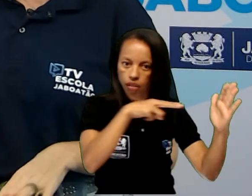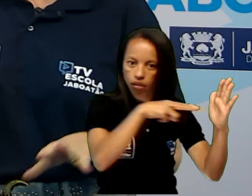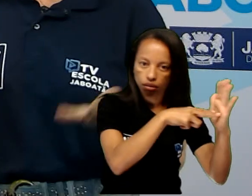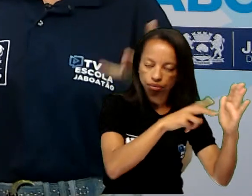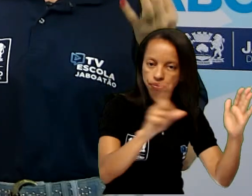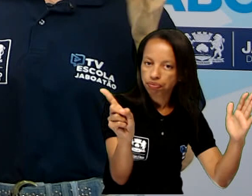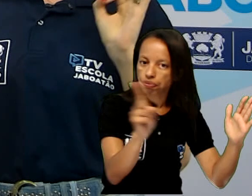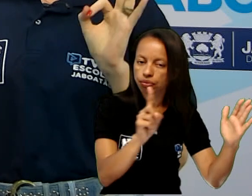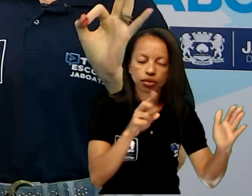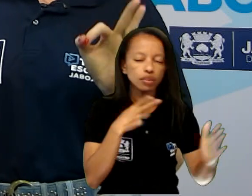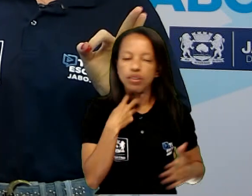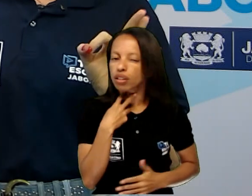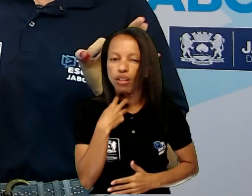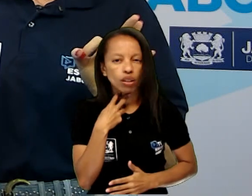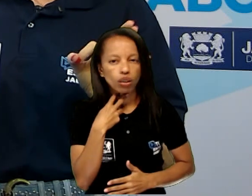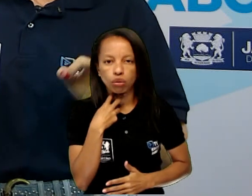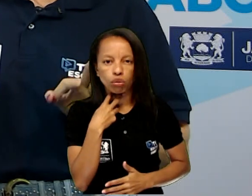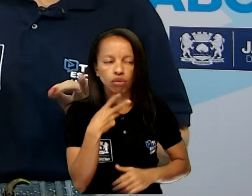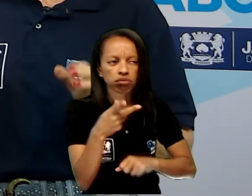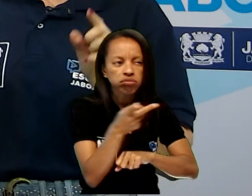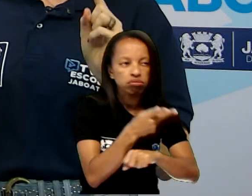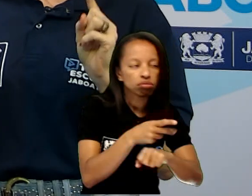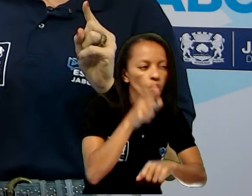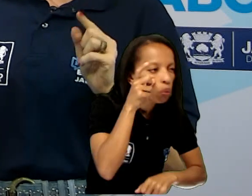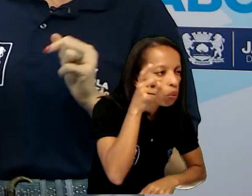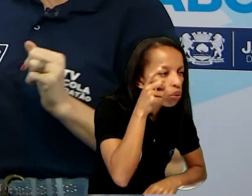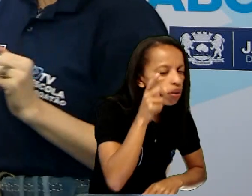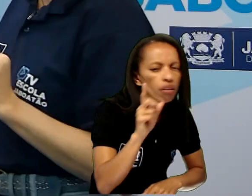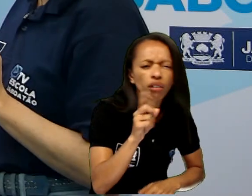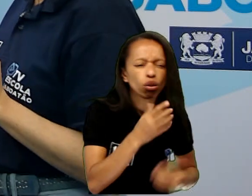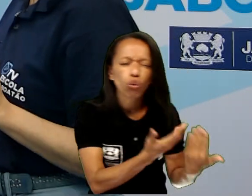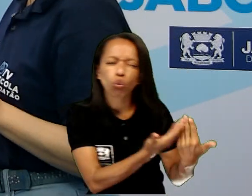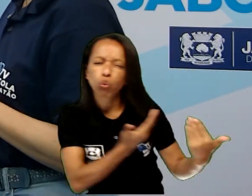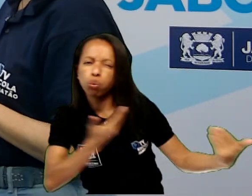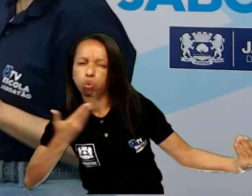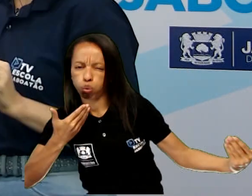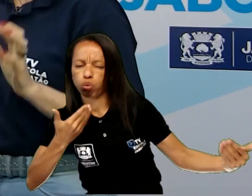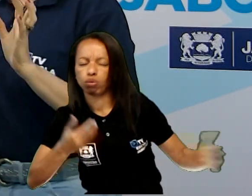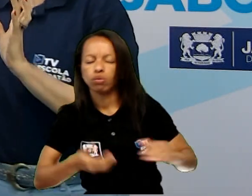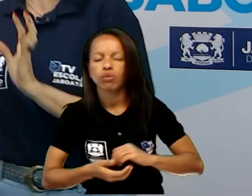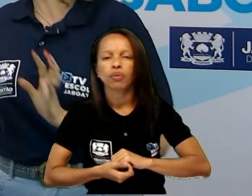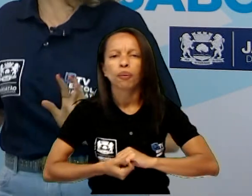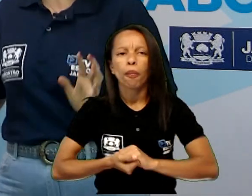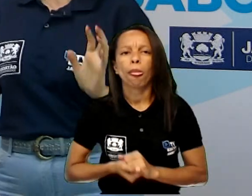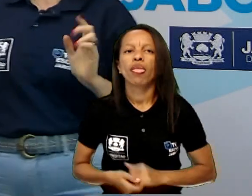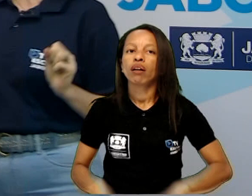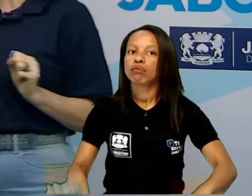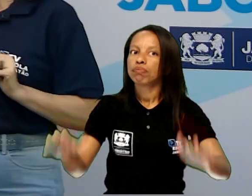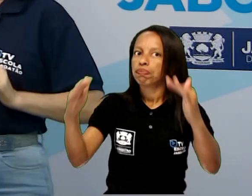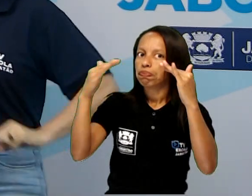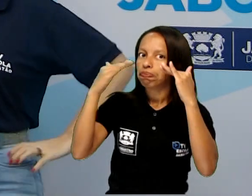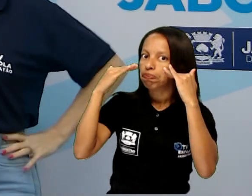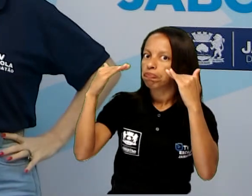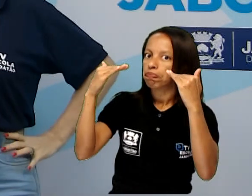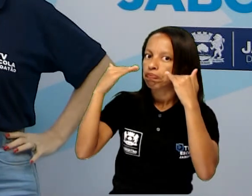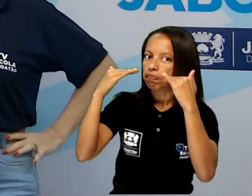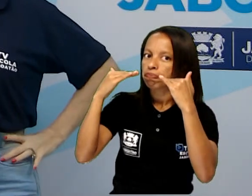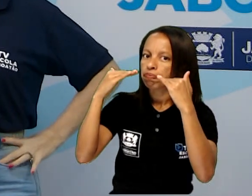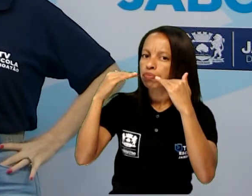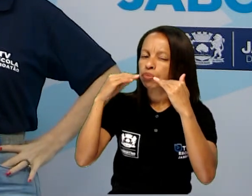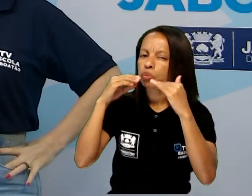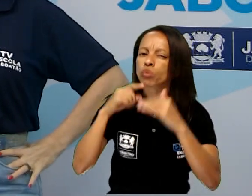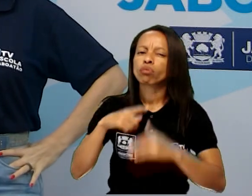dedo lá. Não procura ter curiosidade, porque isso pode te fazer muito mal. Atenção, atenção! Quem